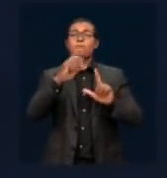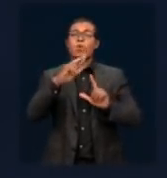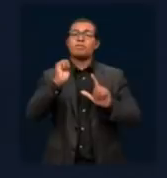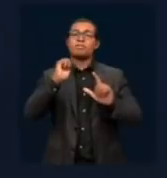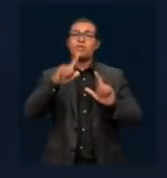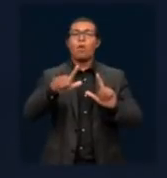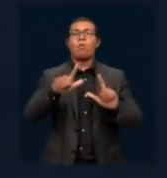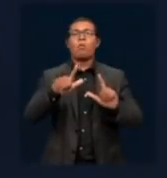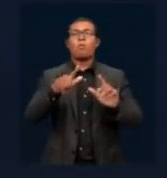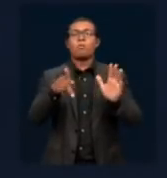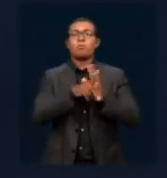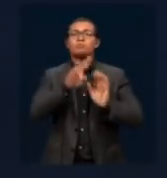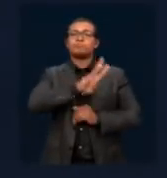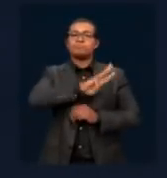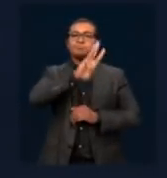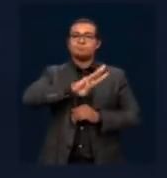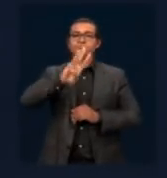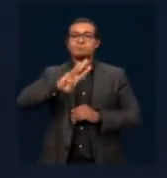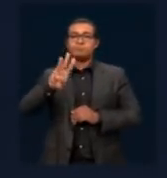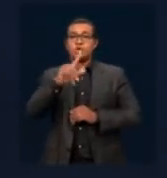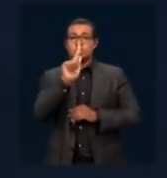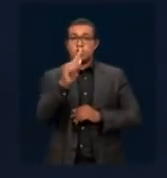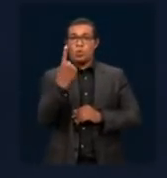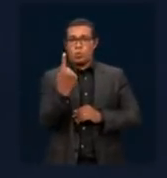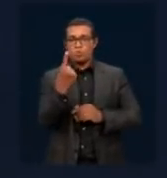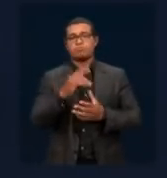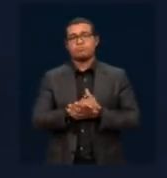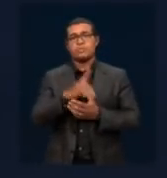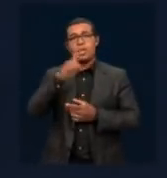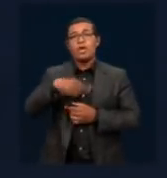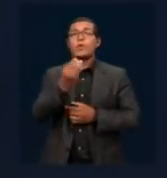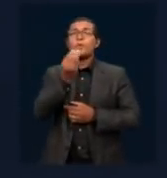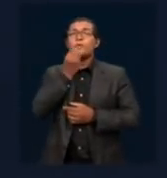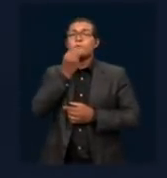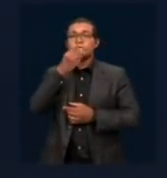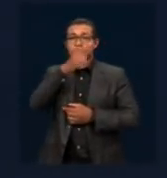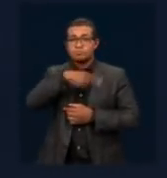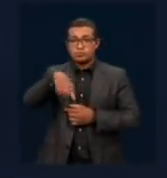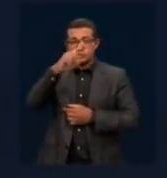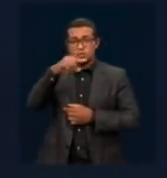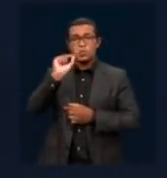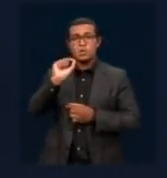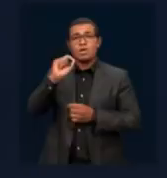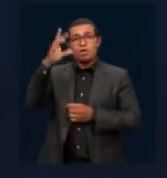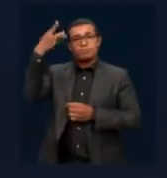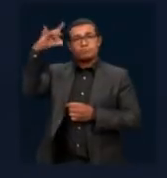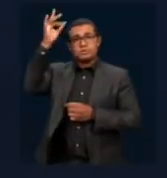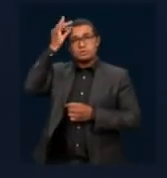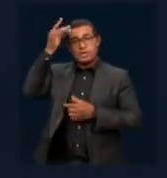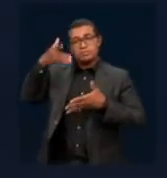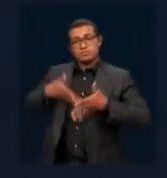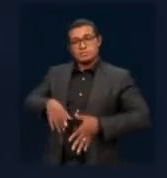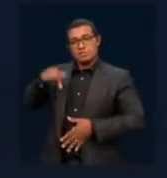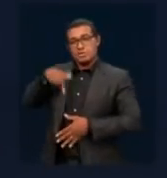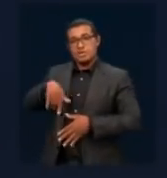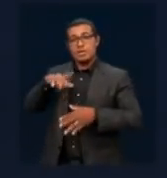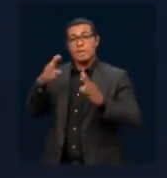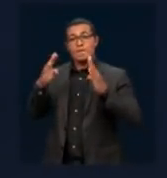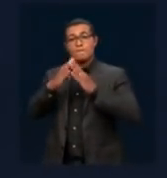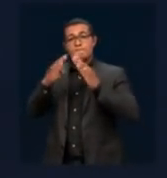com ponto br barra é s é a oportunidade para os capixabas que moram fora do estado ou até em outro país